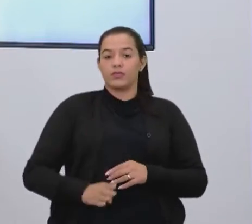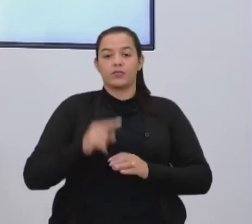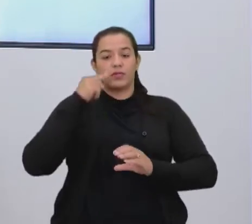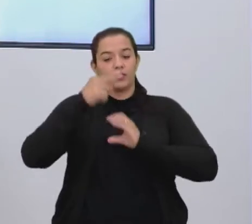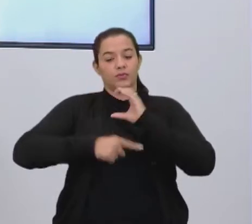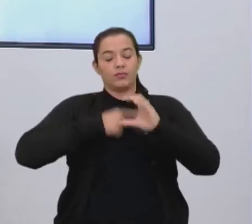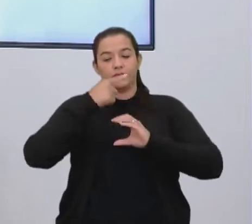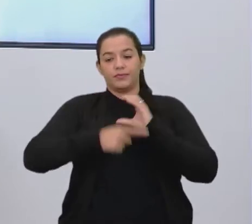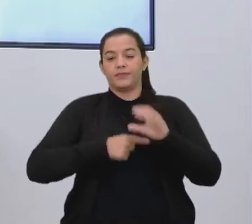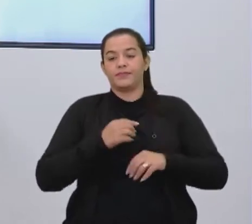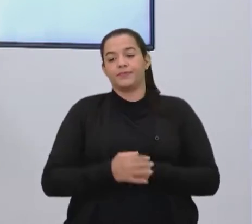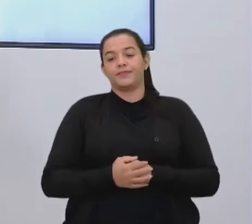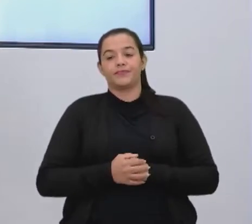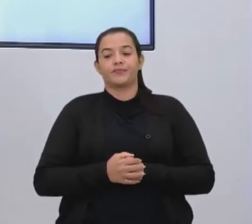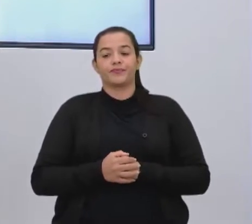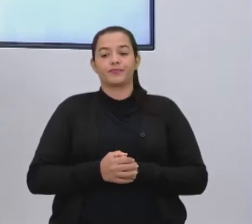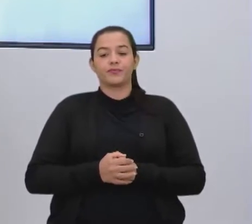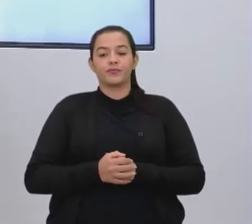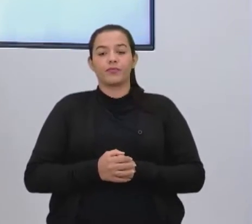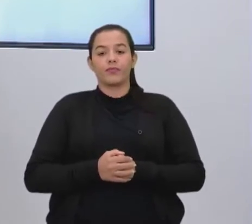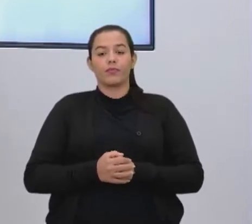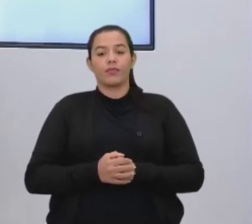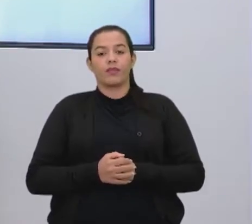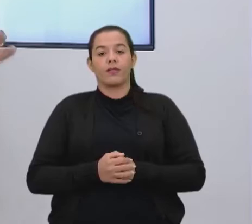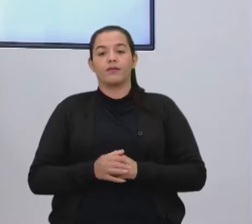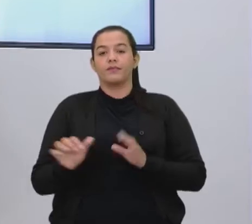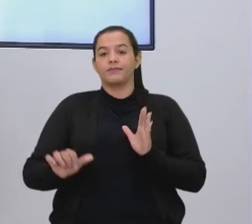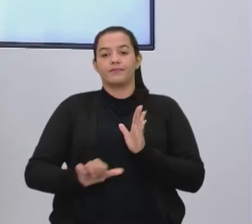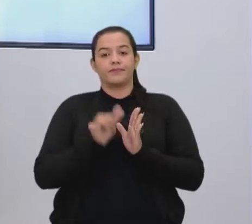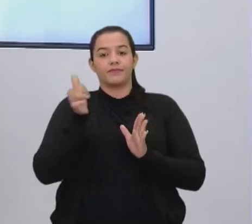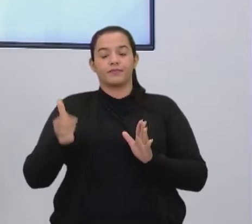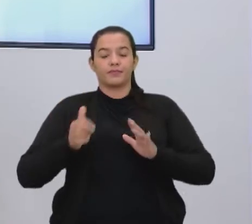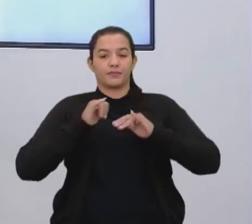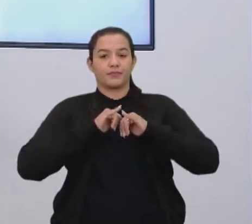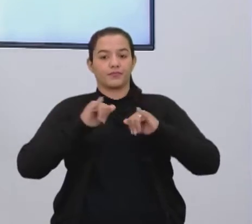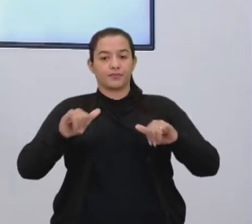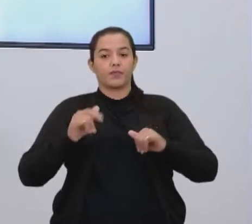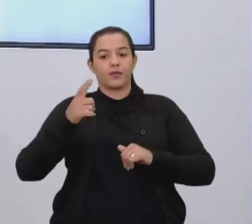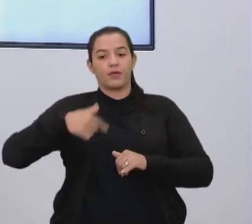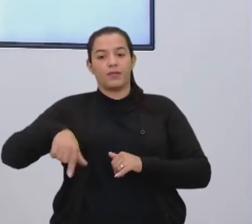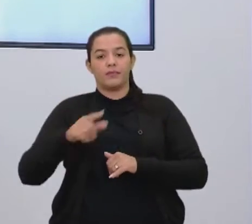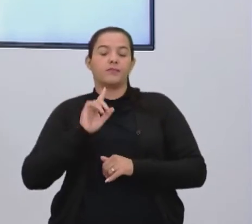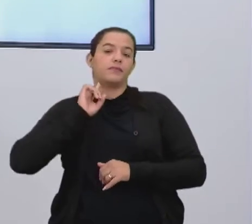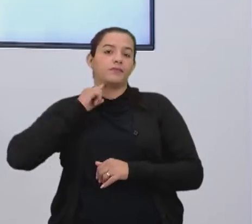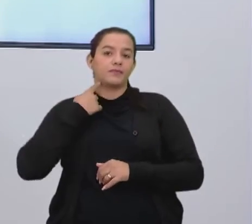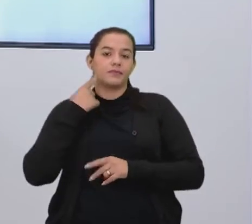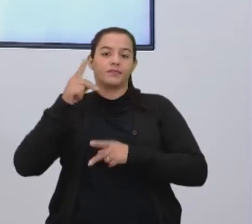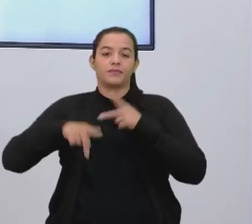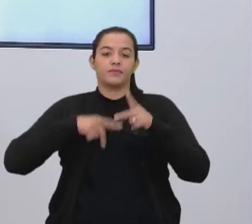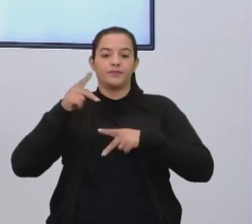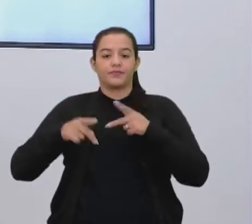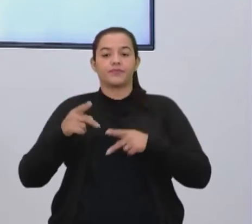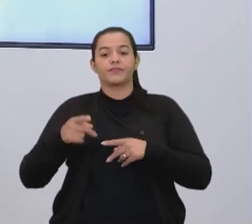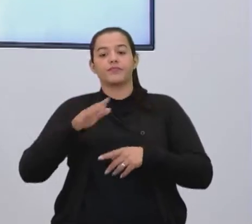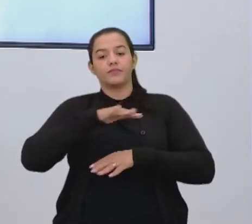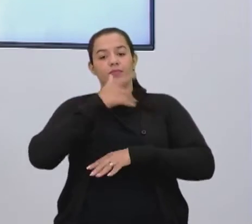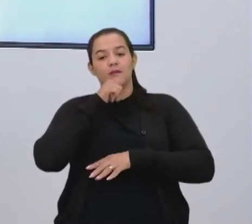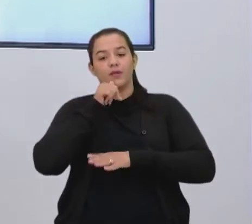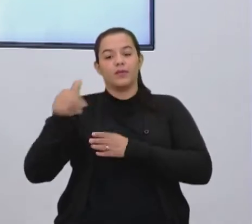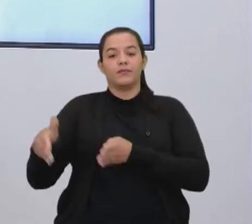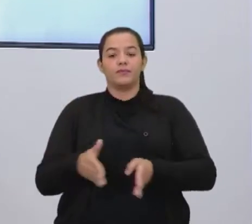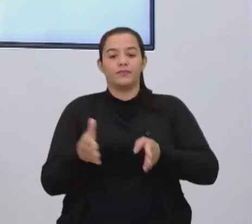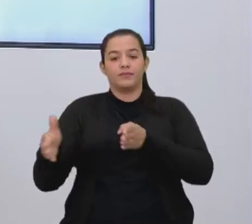global, né? Então, essa é a nossa primeira notícia em relação, por exemplo, à poluição de rios ou